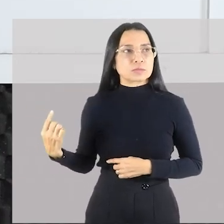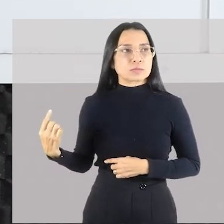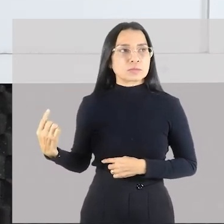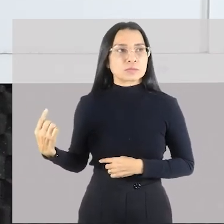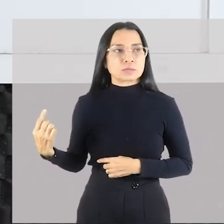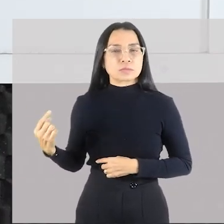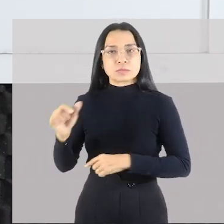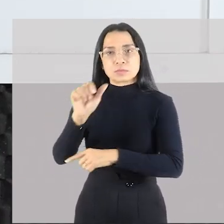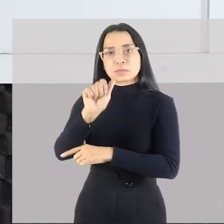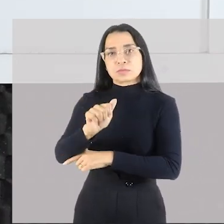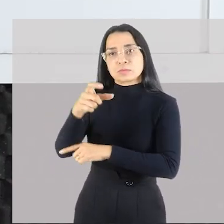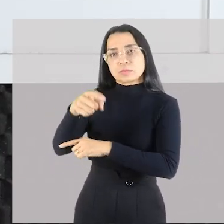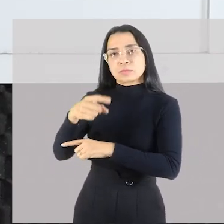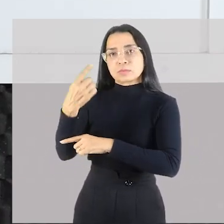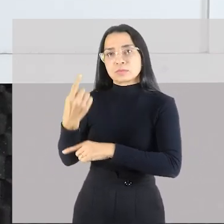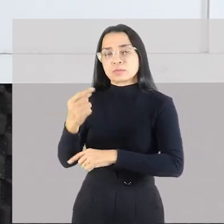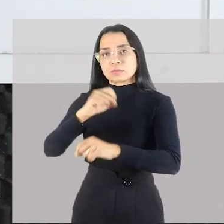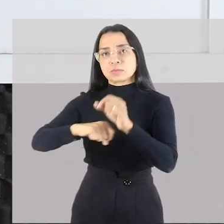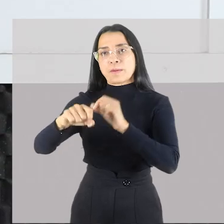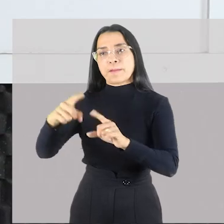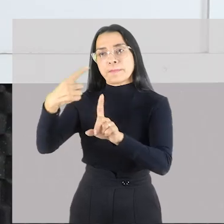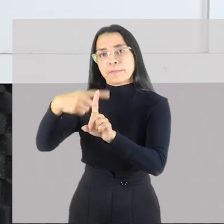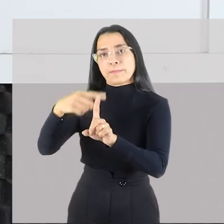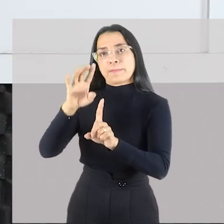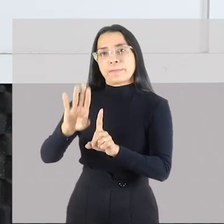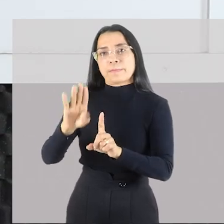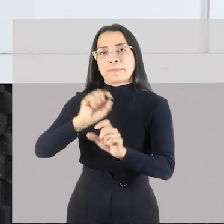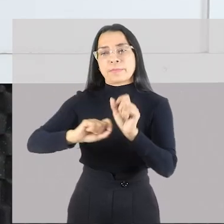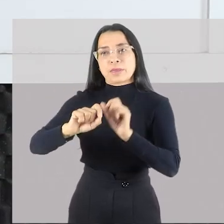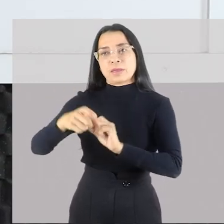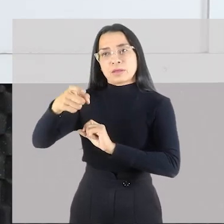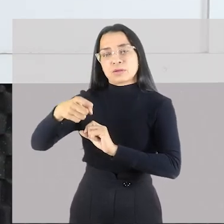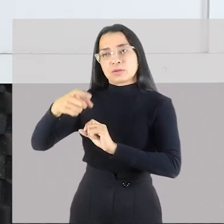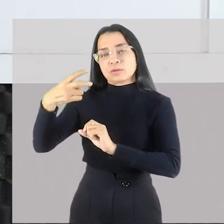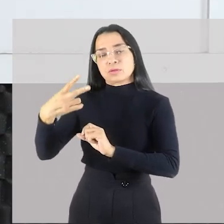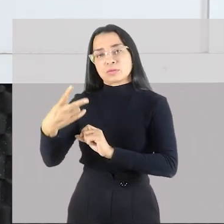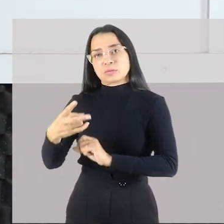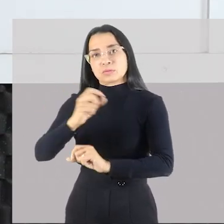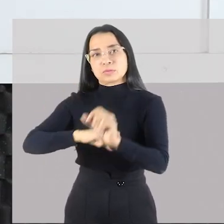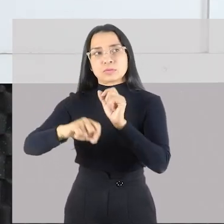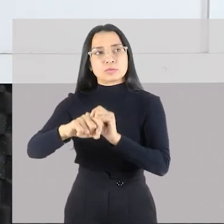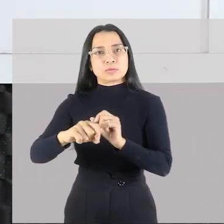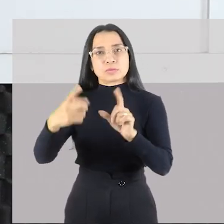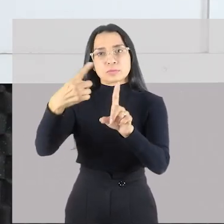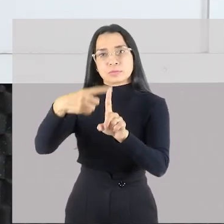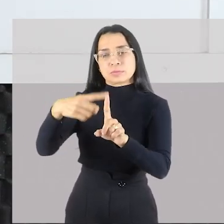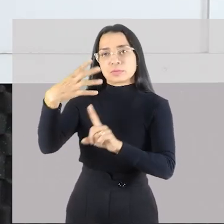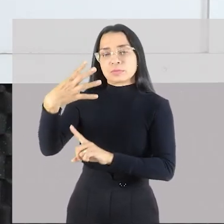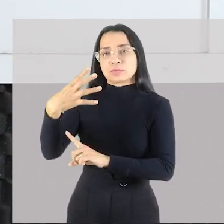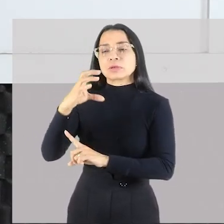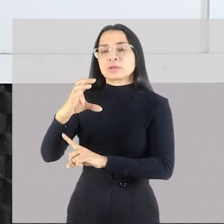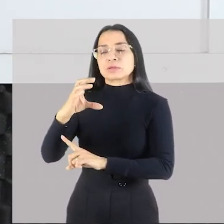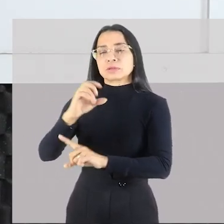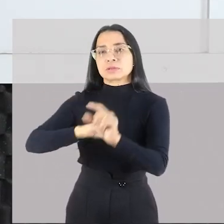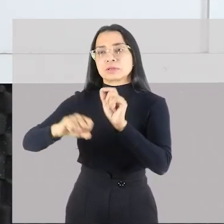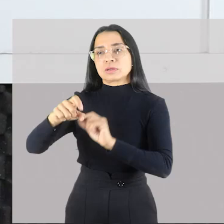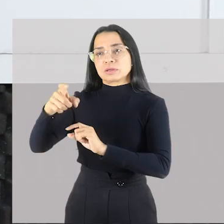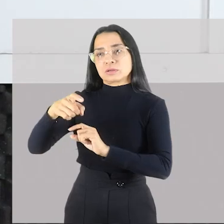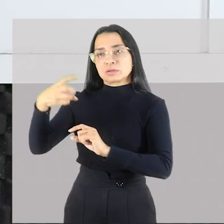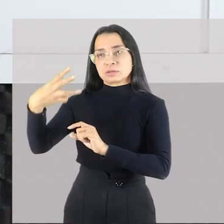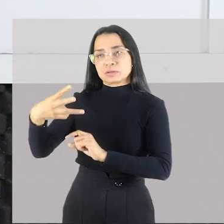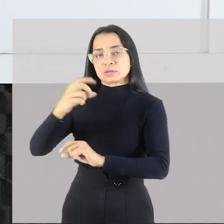x1, mais B, x2, mais C,